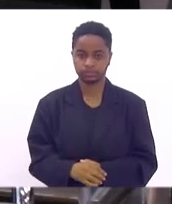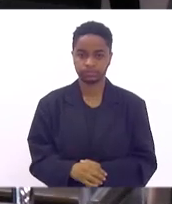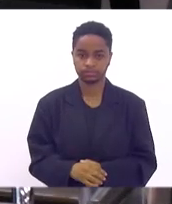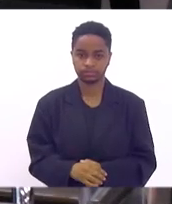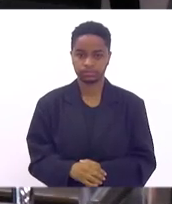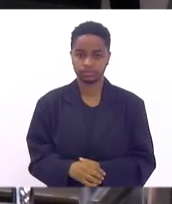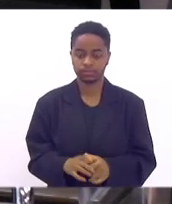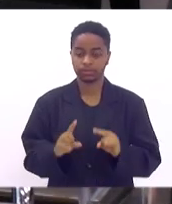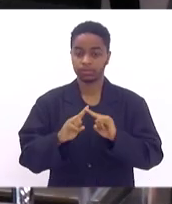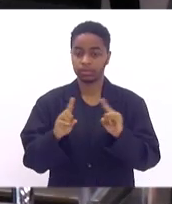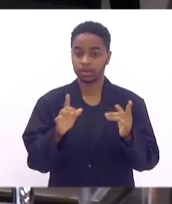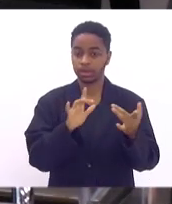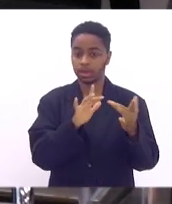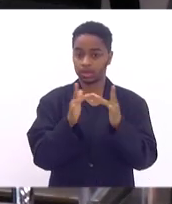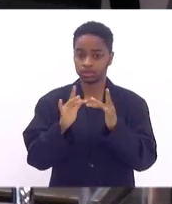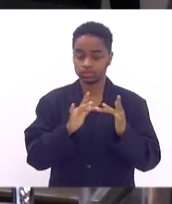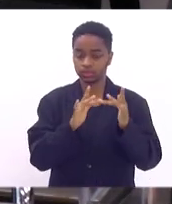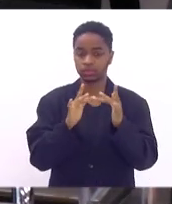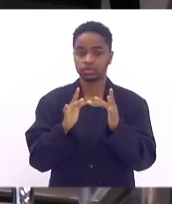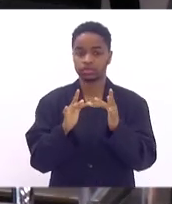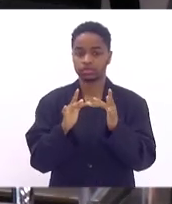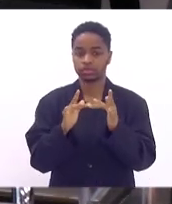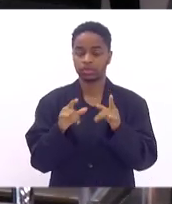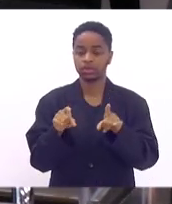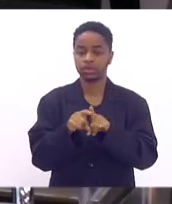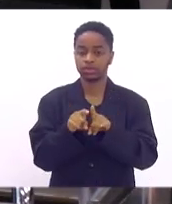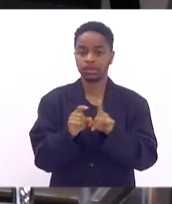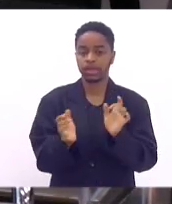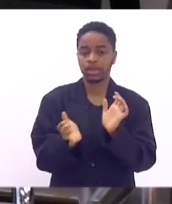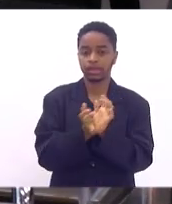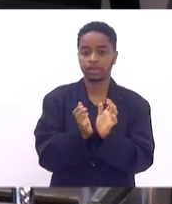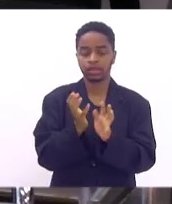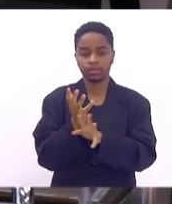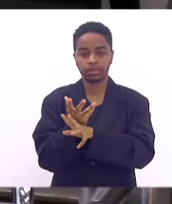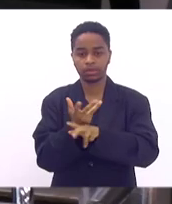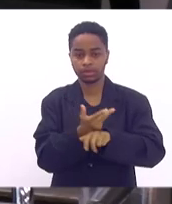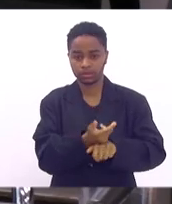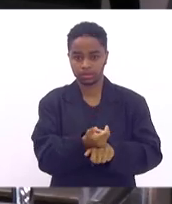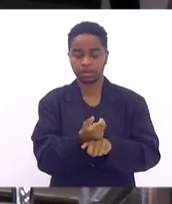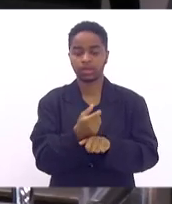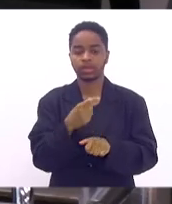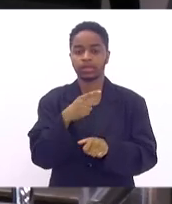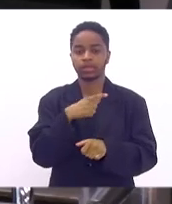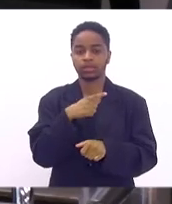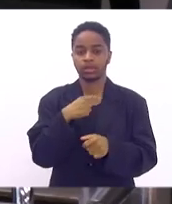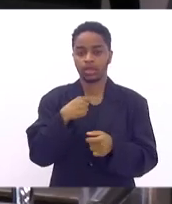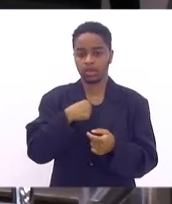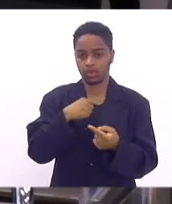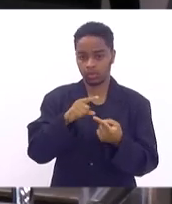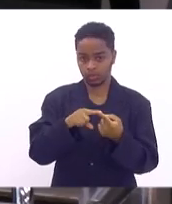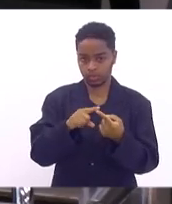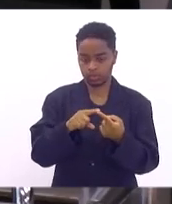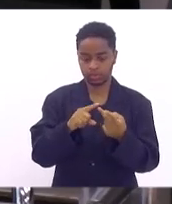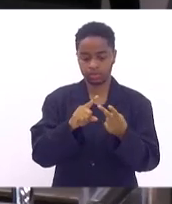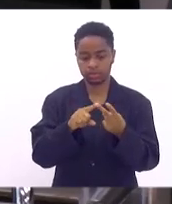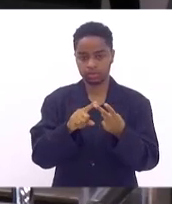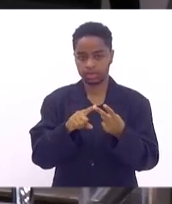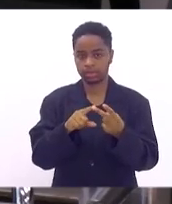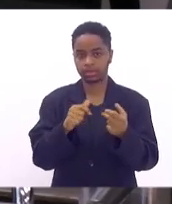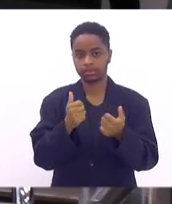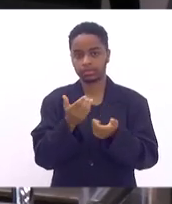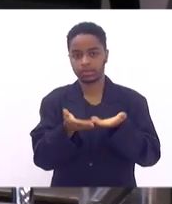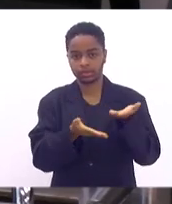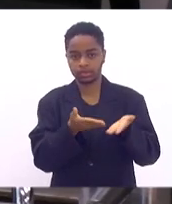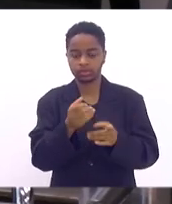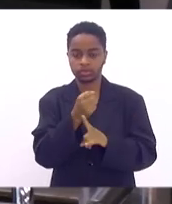Essa articulação em rede, né? A equipe multidisciplinar do Nudem, que é composta por mim, né? E por uma assistente